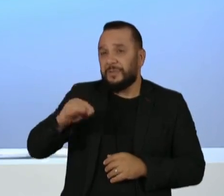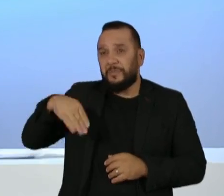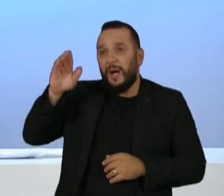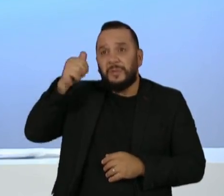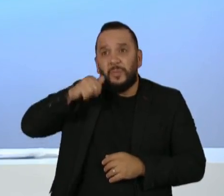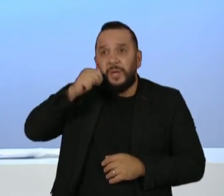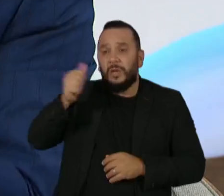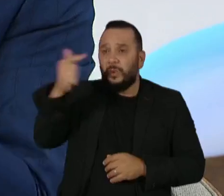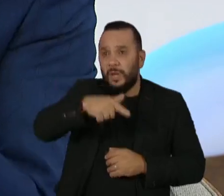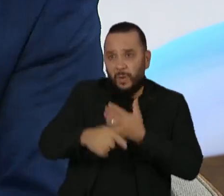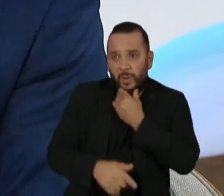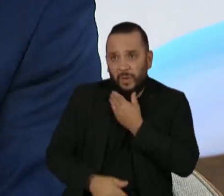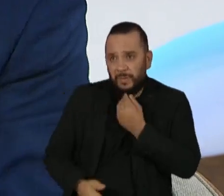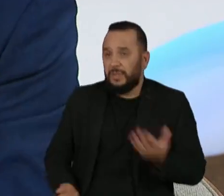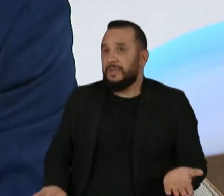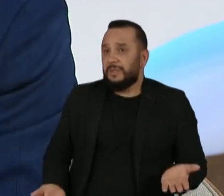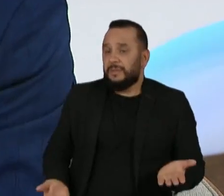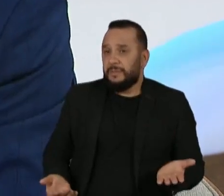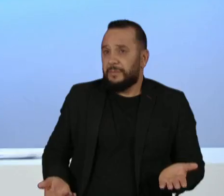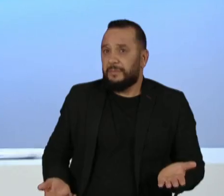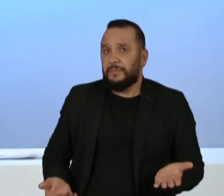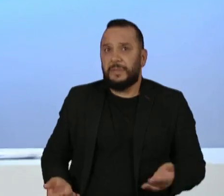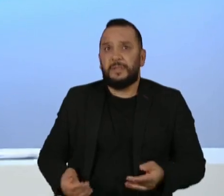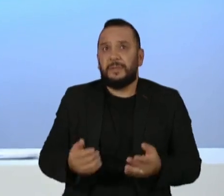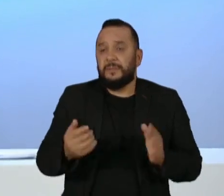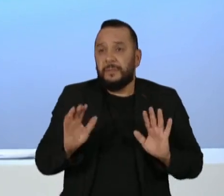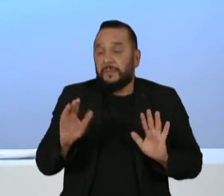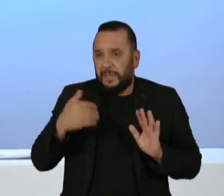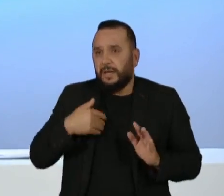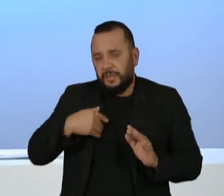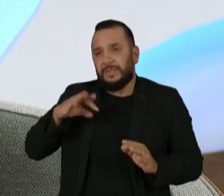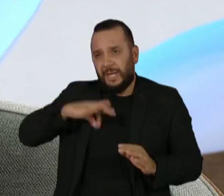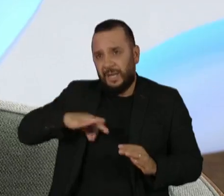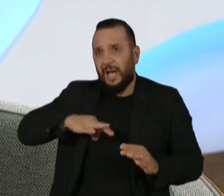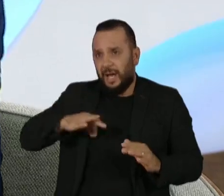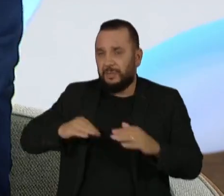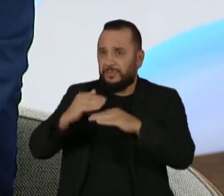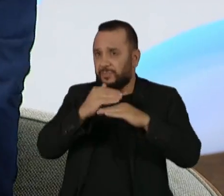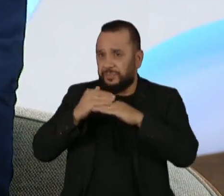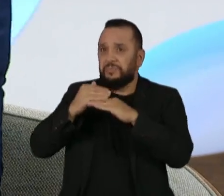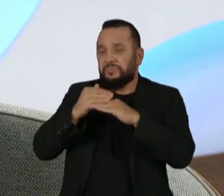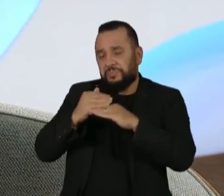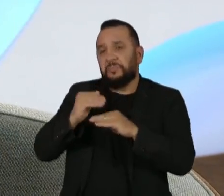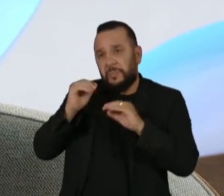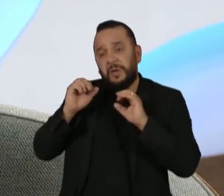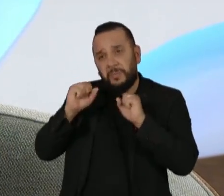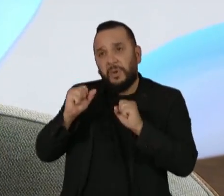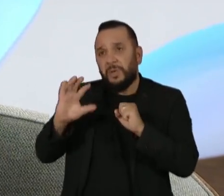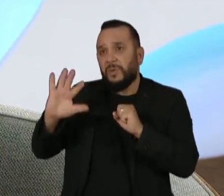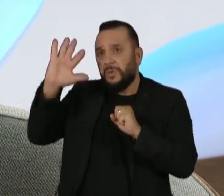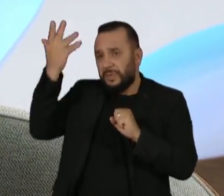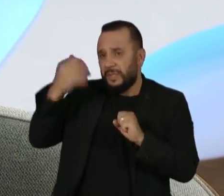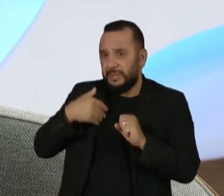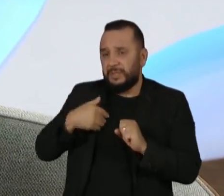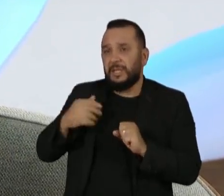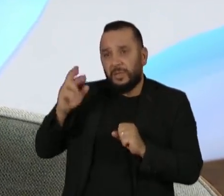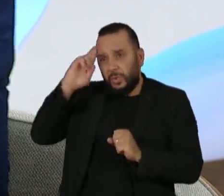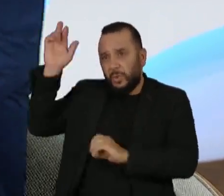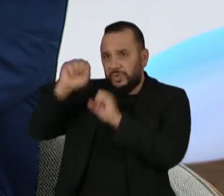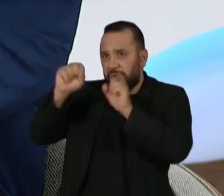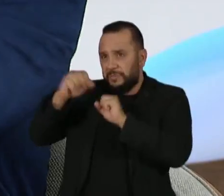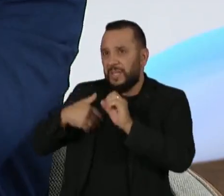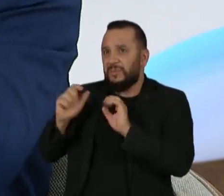mulheres do que homens. Mais uma vez, eu sou a favor da equiparação salarial, mas existia um risco de rebote, ou seja, o interesse que a gente queria preservar e